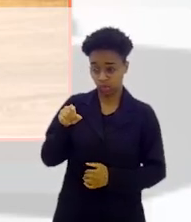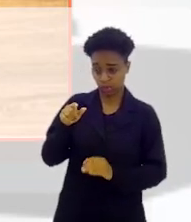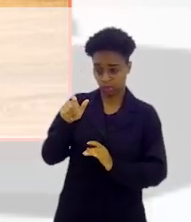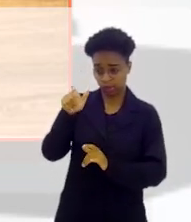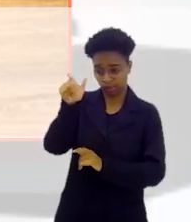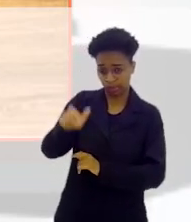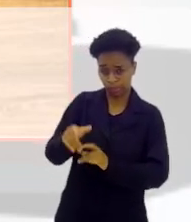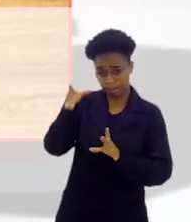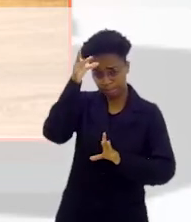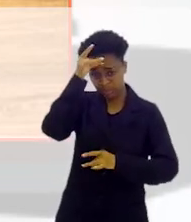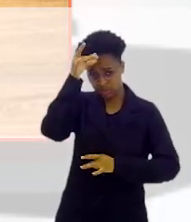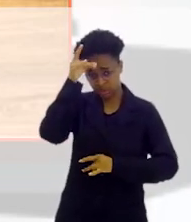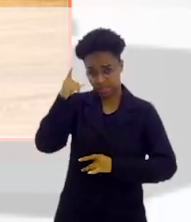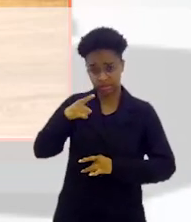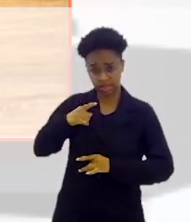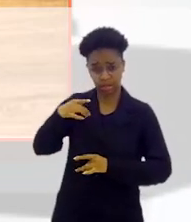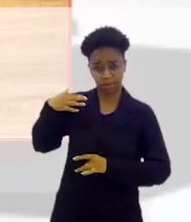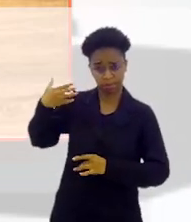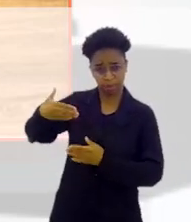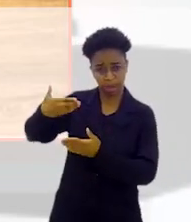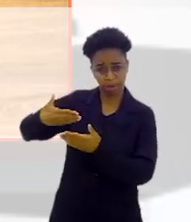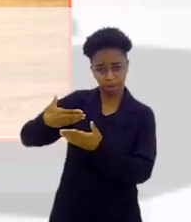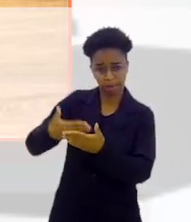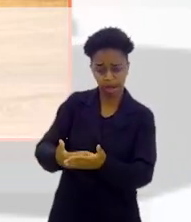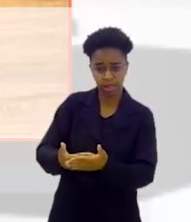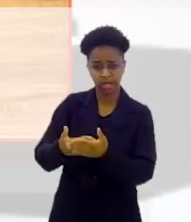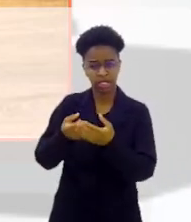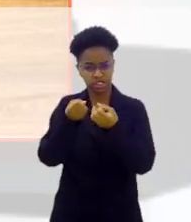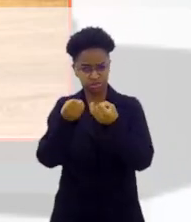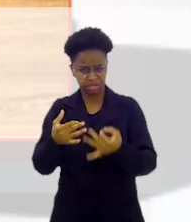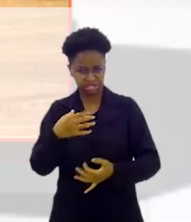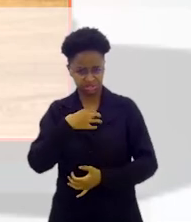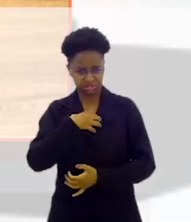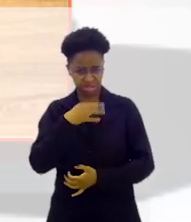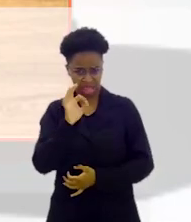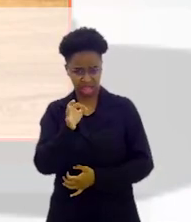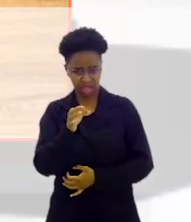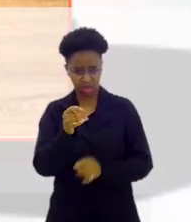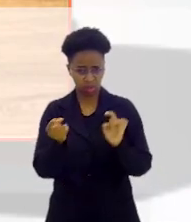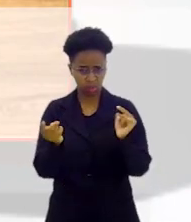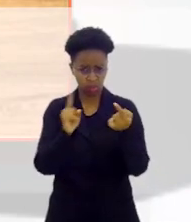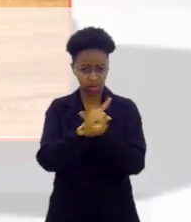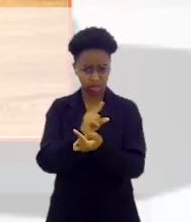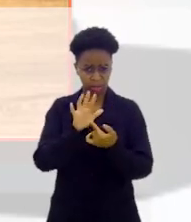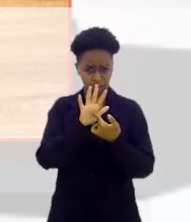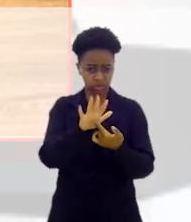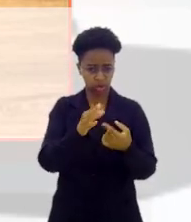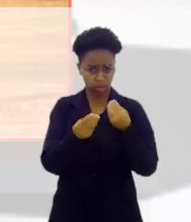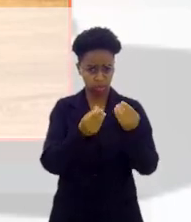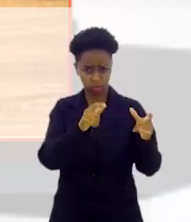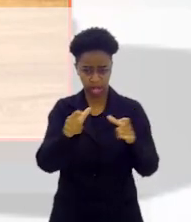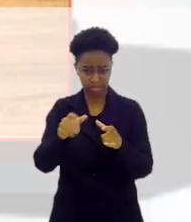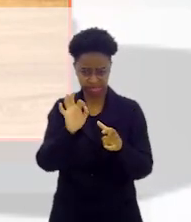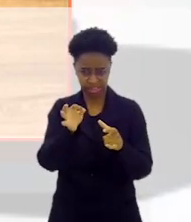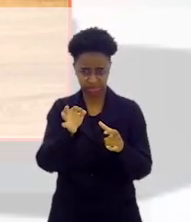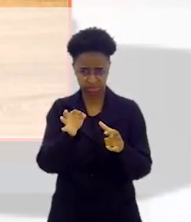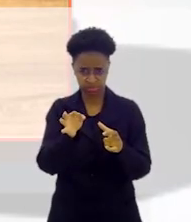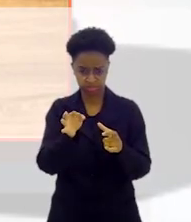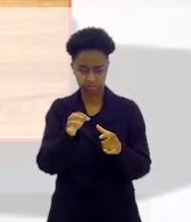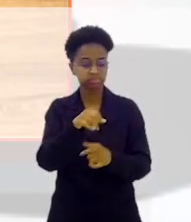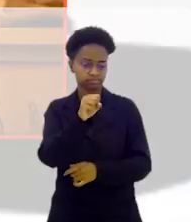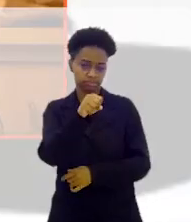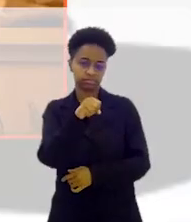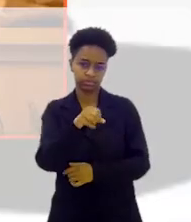sua personagem, ela vai perpassando pela história, relatando sentimentos, ao invés de relatar ambiências, é